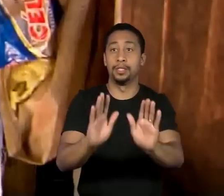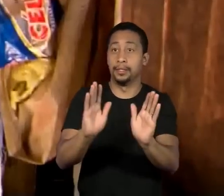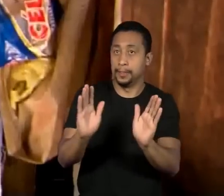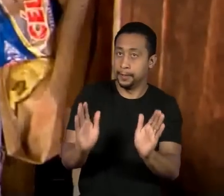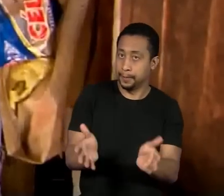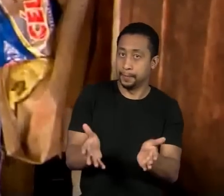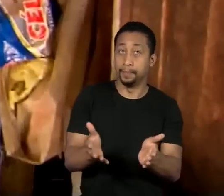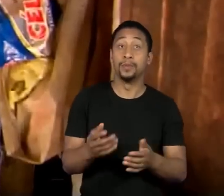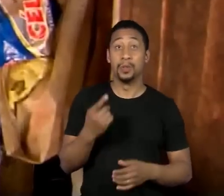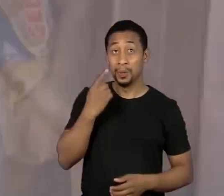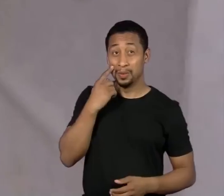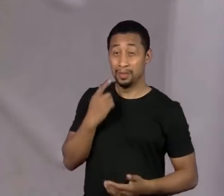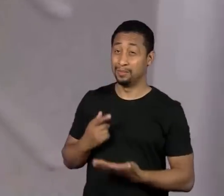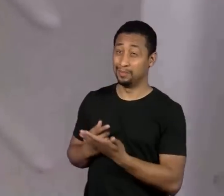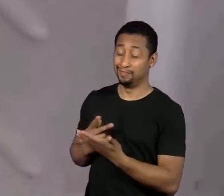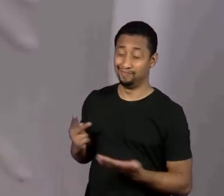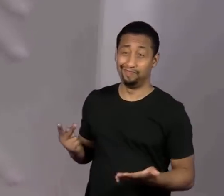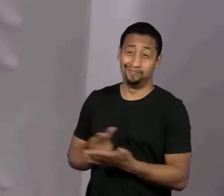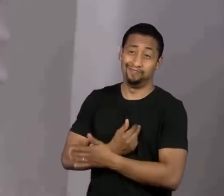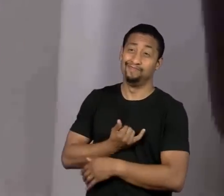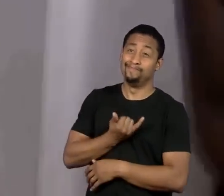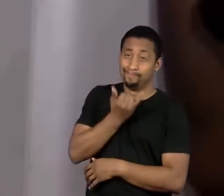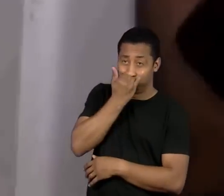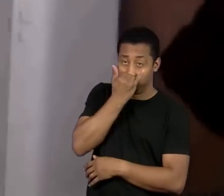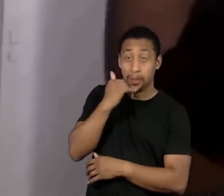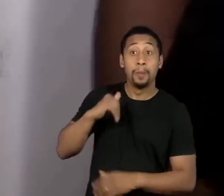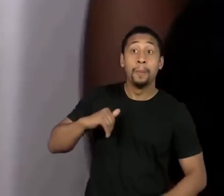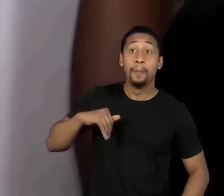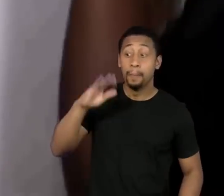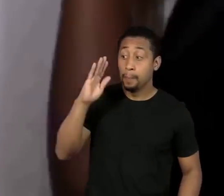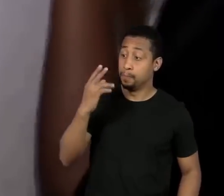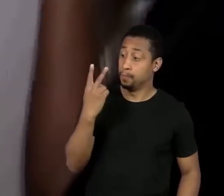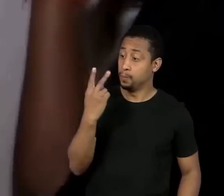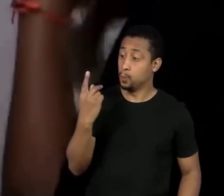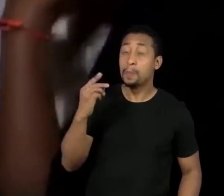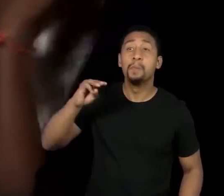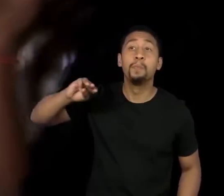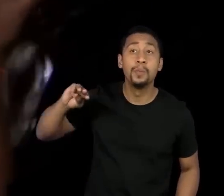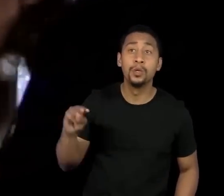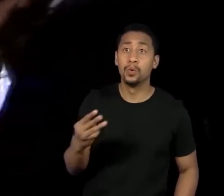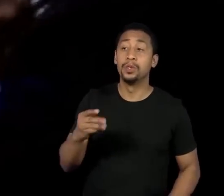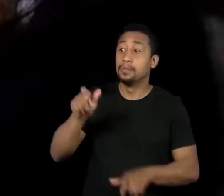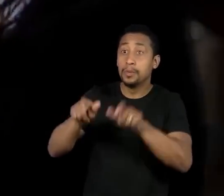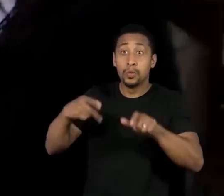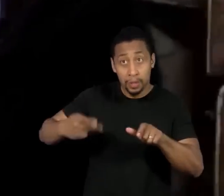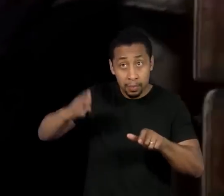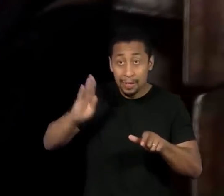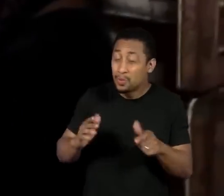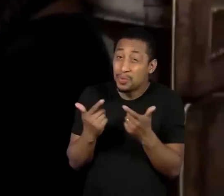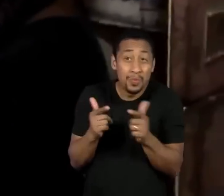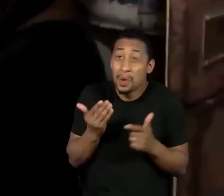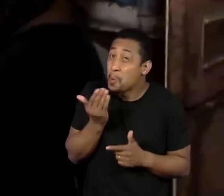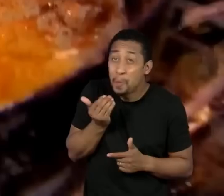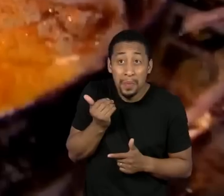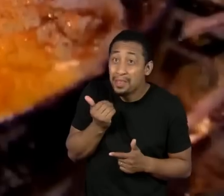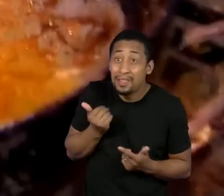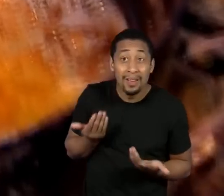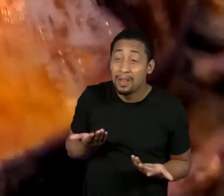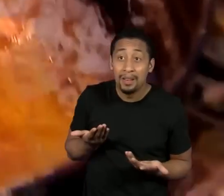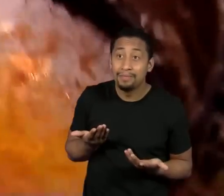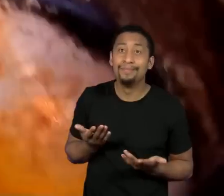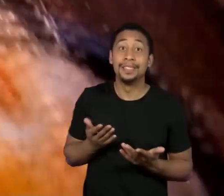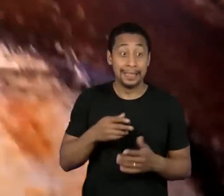quadro dramático. Mais de 21 milhões de brasileiros não têm o que comer todos os dias e